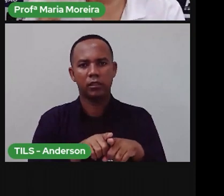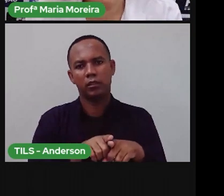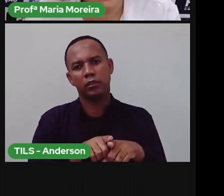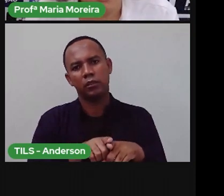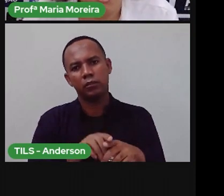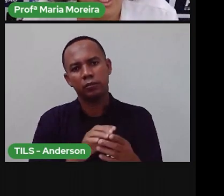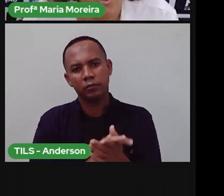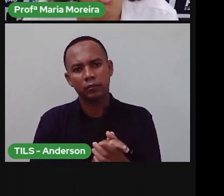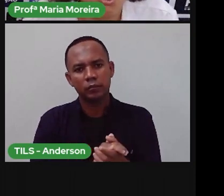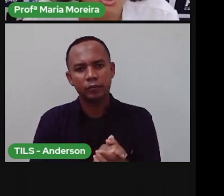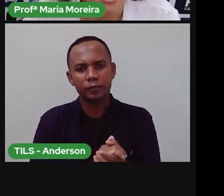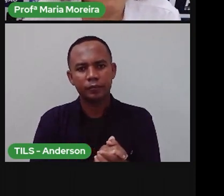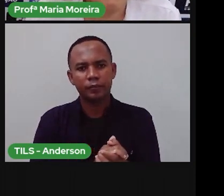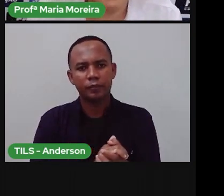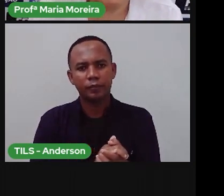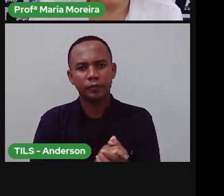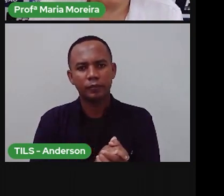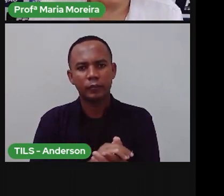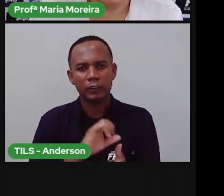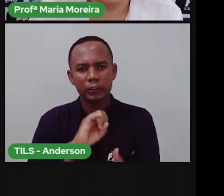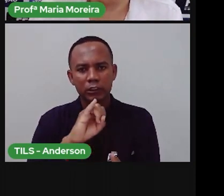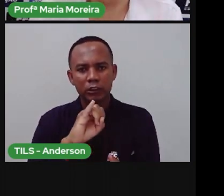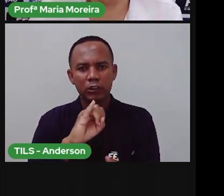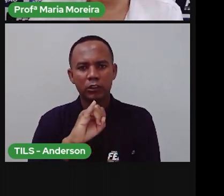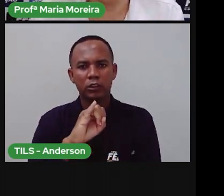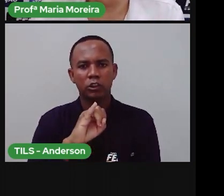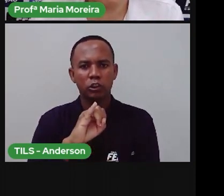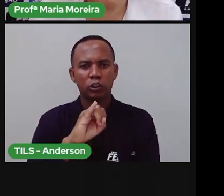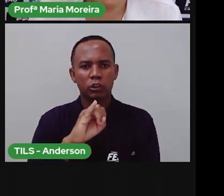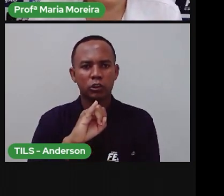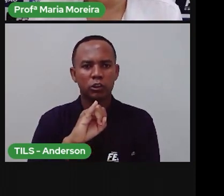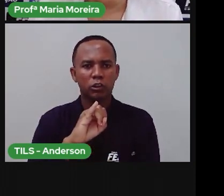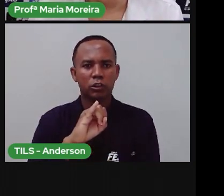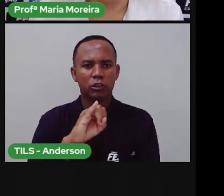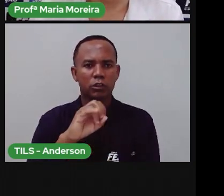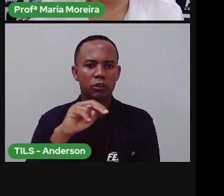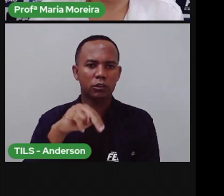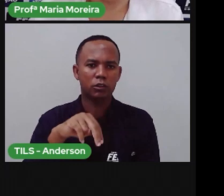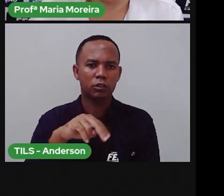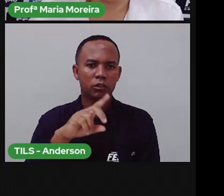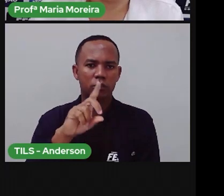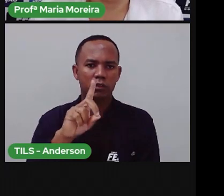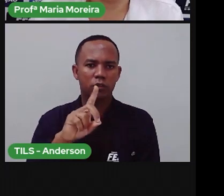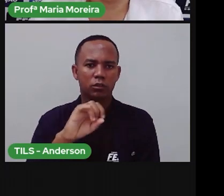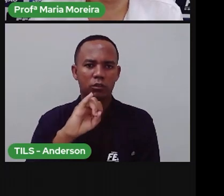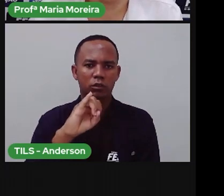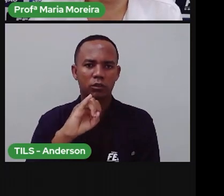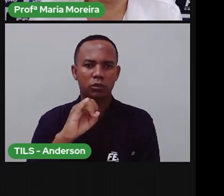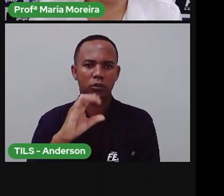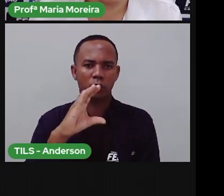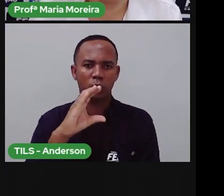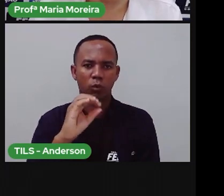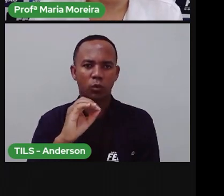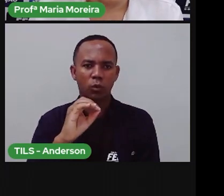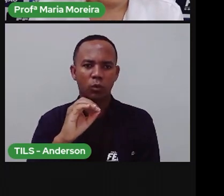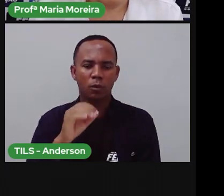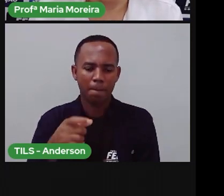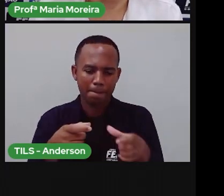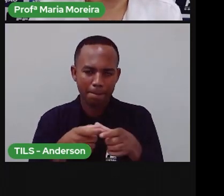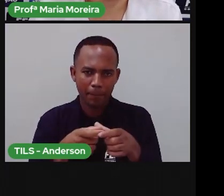e o Índico seria o quê? O menor, né? Ele é bem menor que os demais, mas apresenta grandes